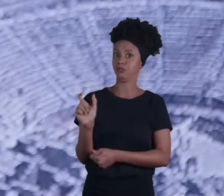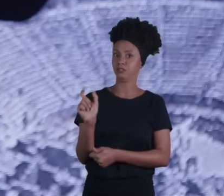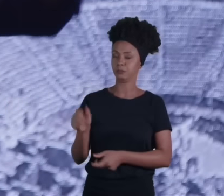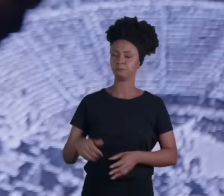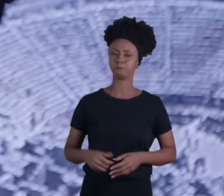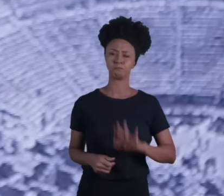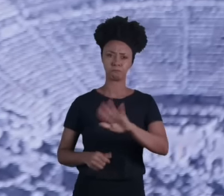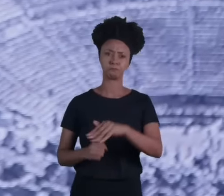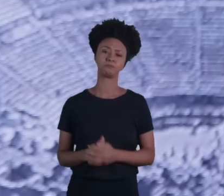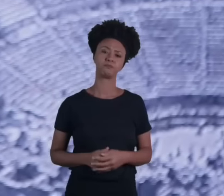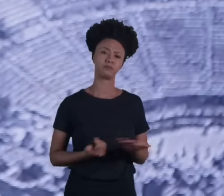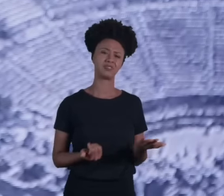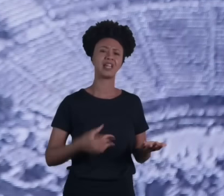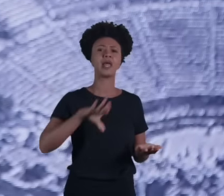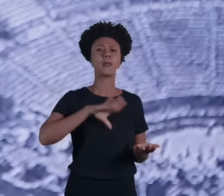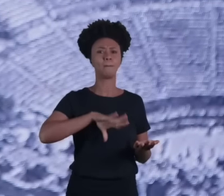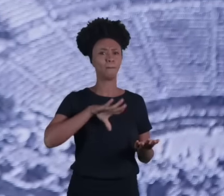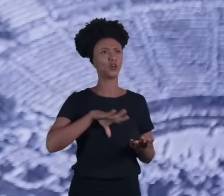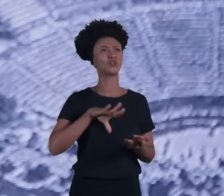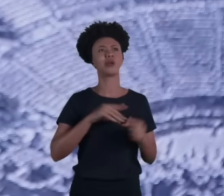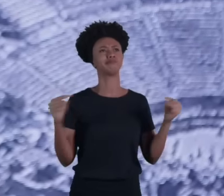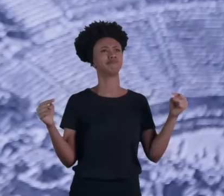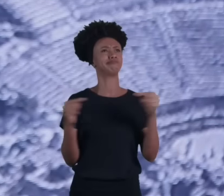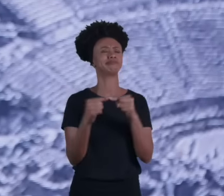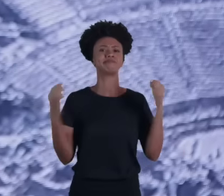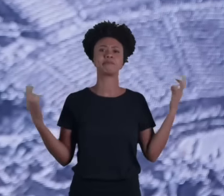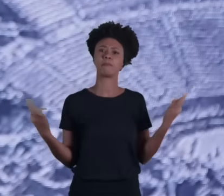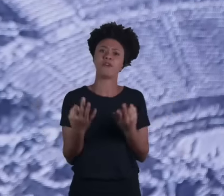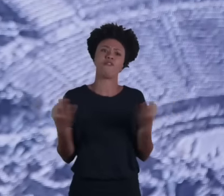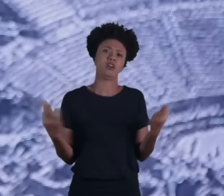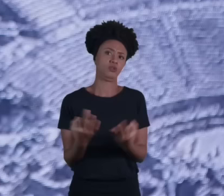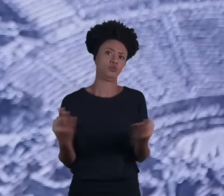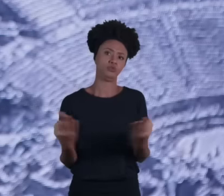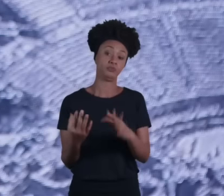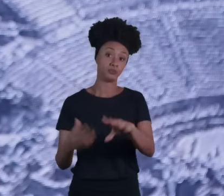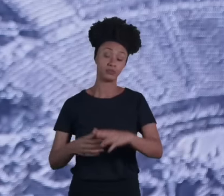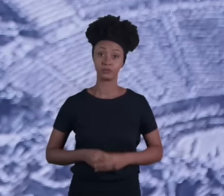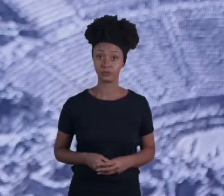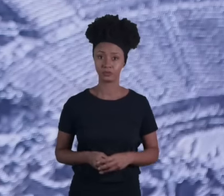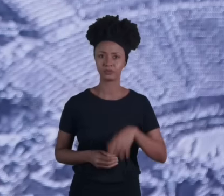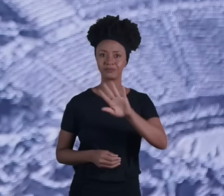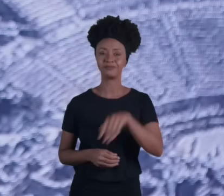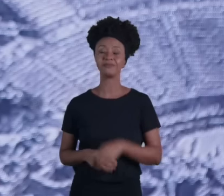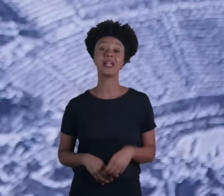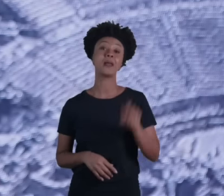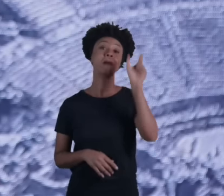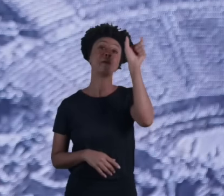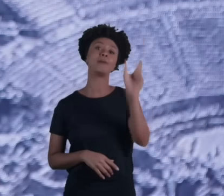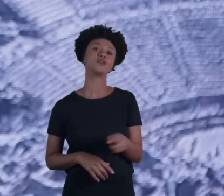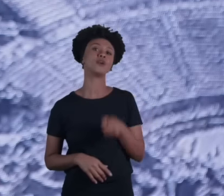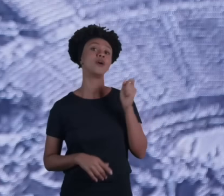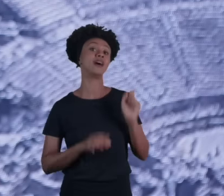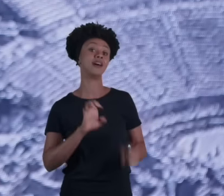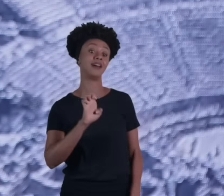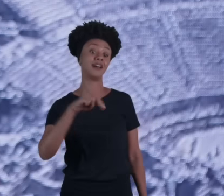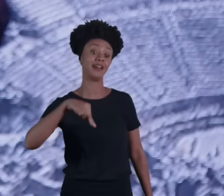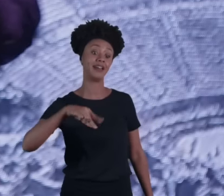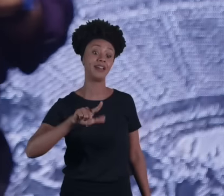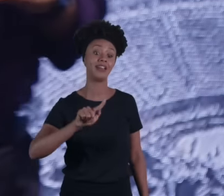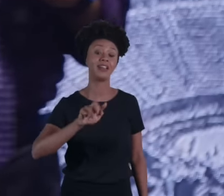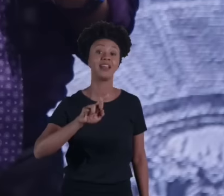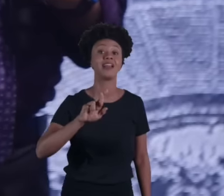No nosso vocabulário, ela tem tudo a ver com o que ela significa. O que é uma pessoa engraçada?